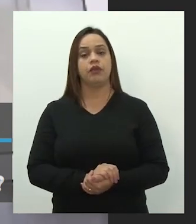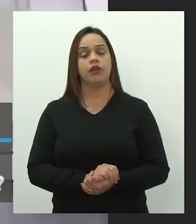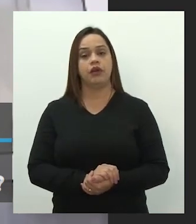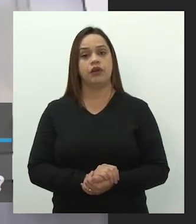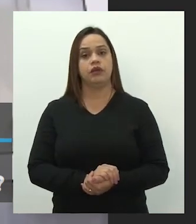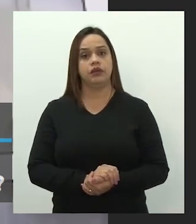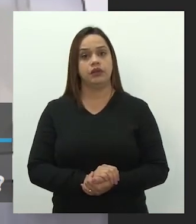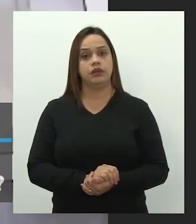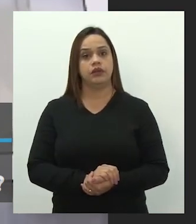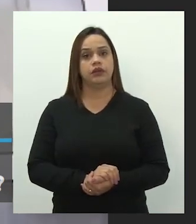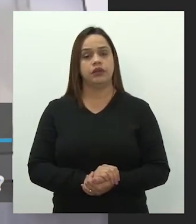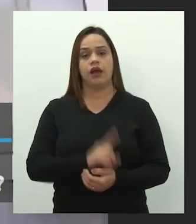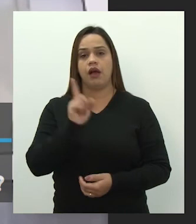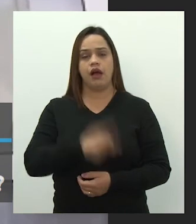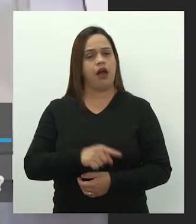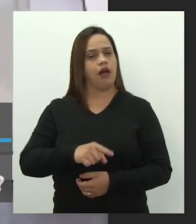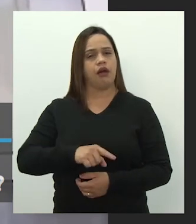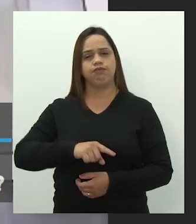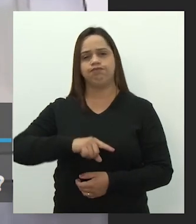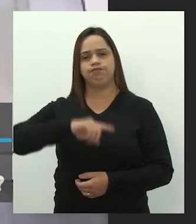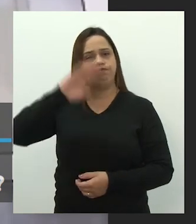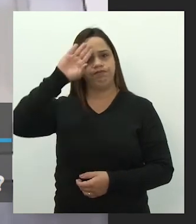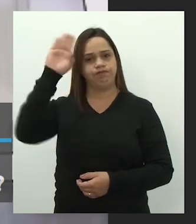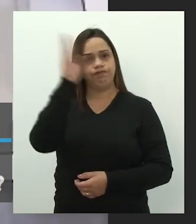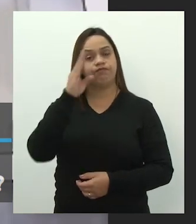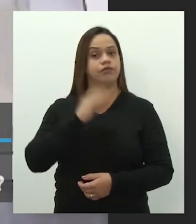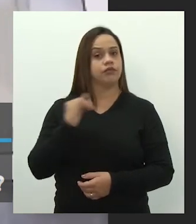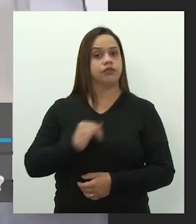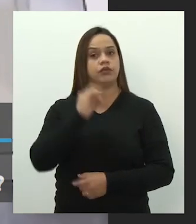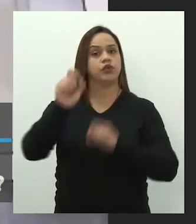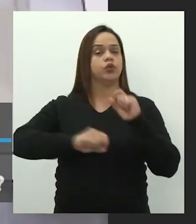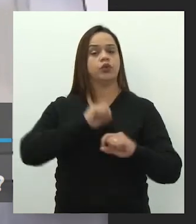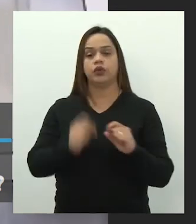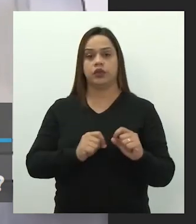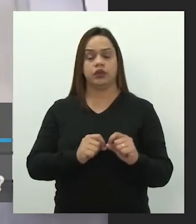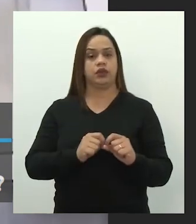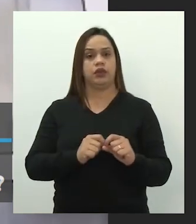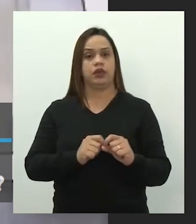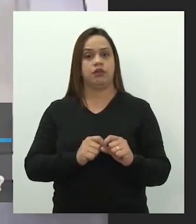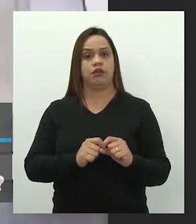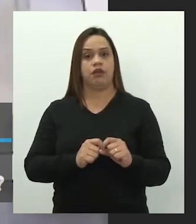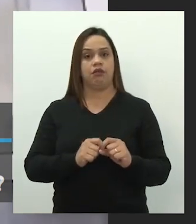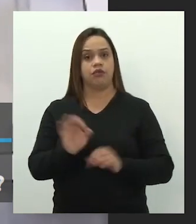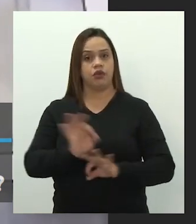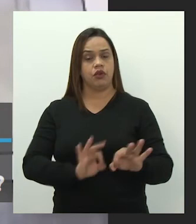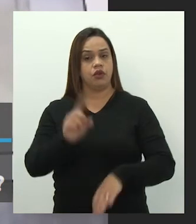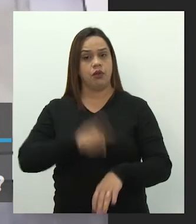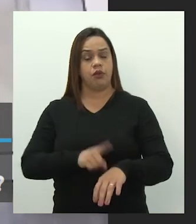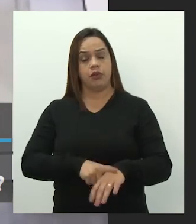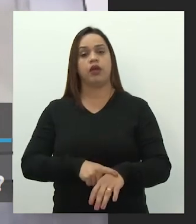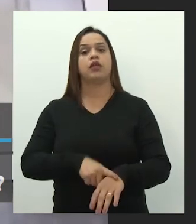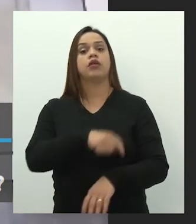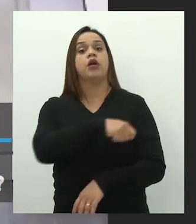que é fundamental propor um momento para que os estudantes relembrem essas atividades, tá?